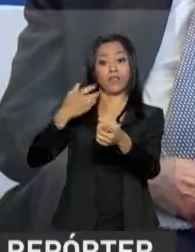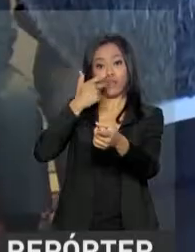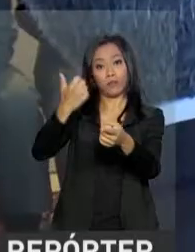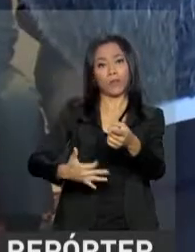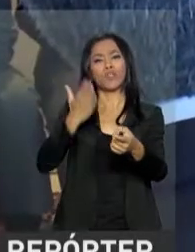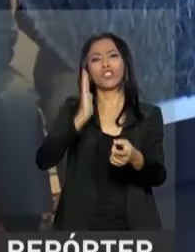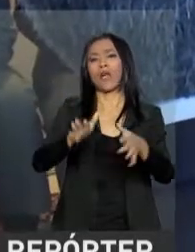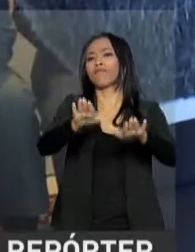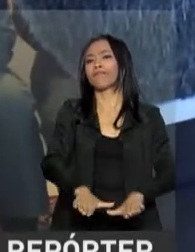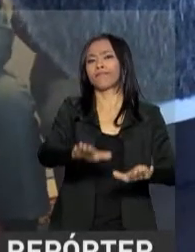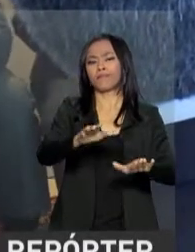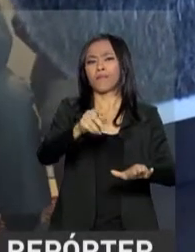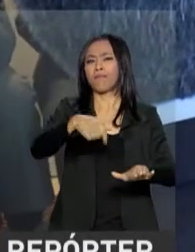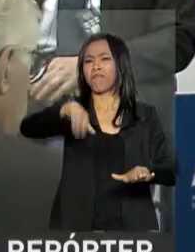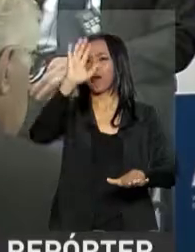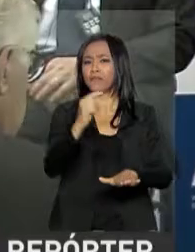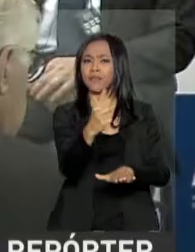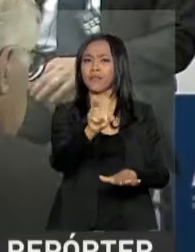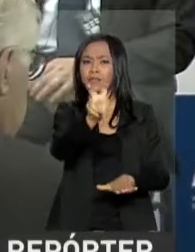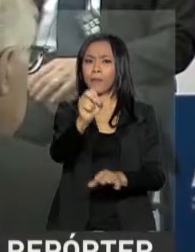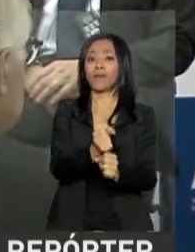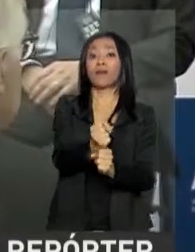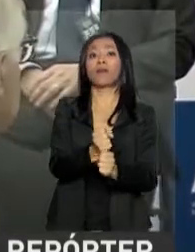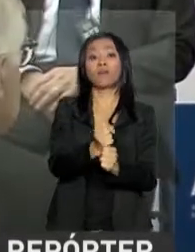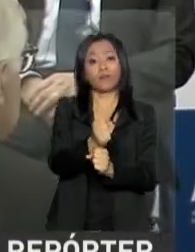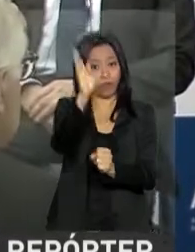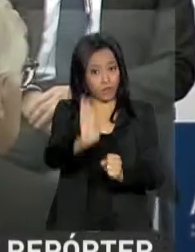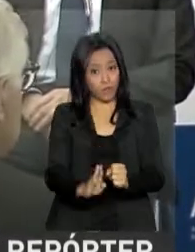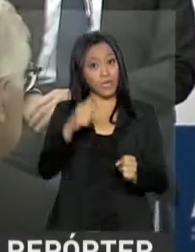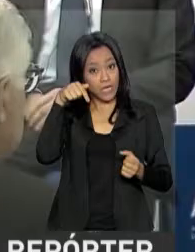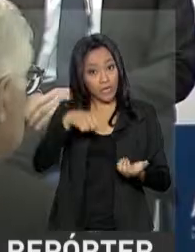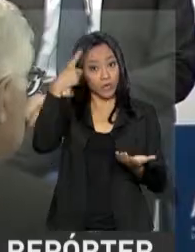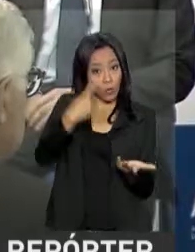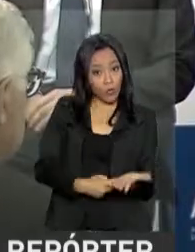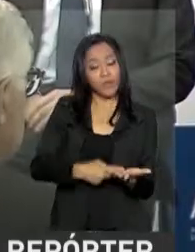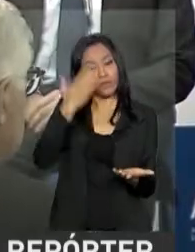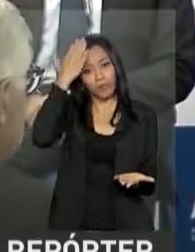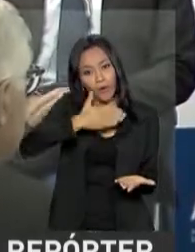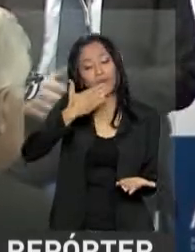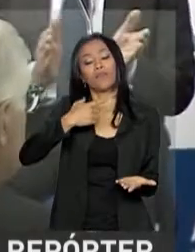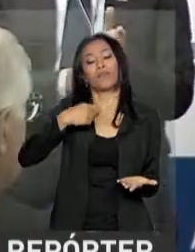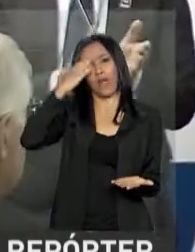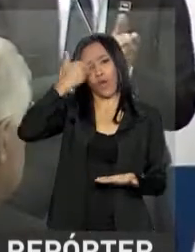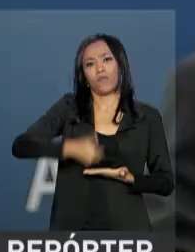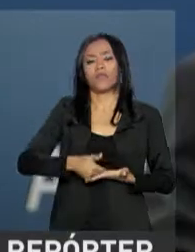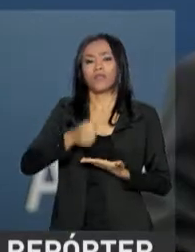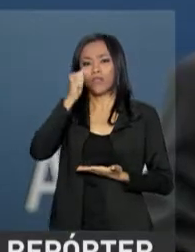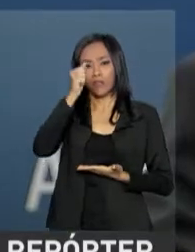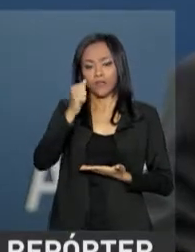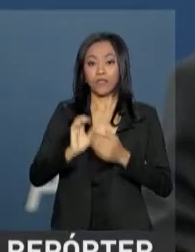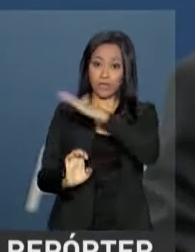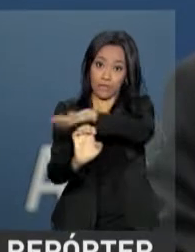no Brasil há mais de 150 anos e que o acordo, neste momento, mostra a confiança dos empresários no Brasil.